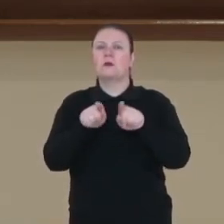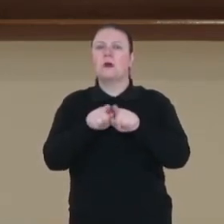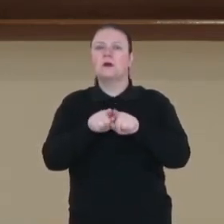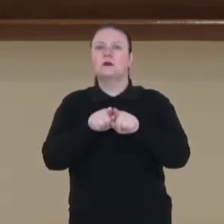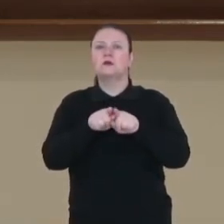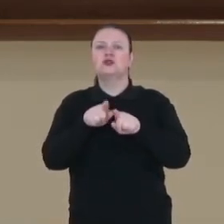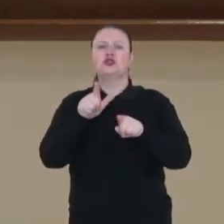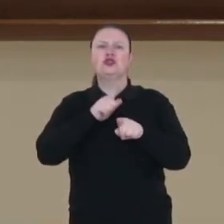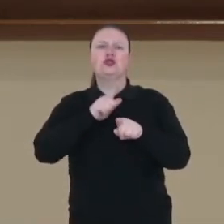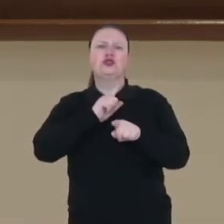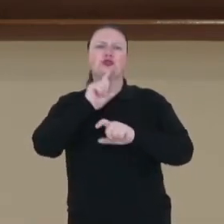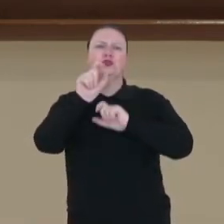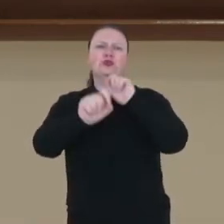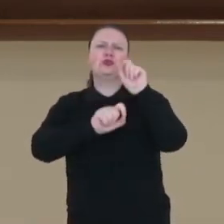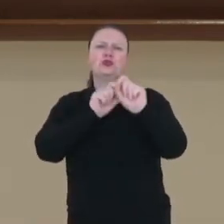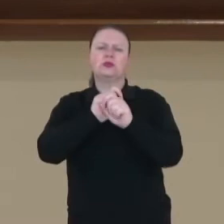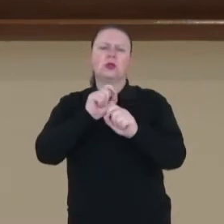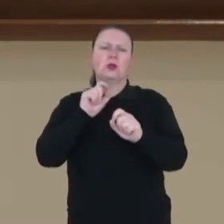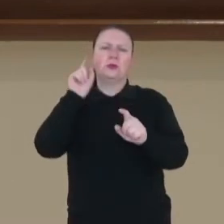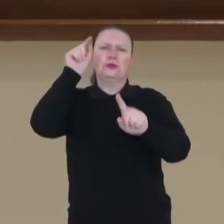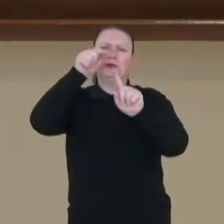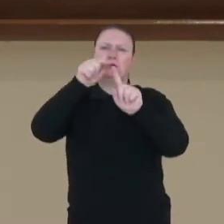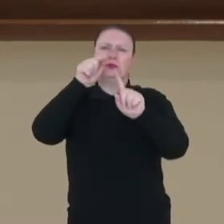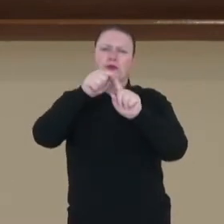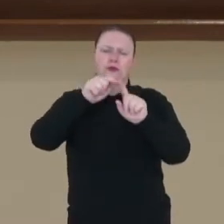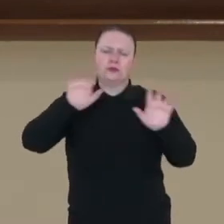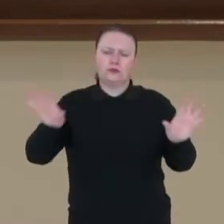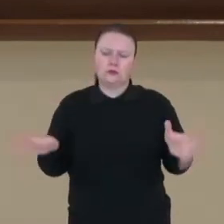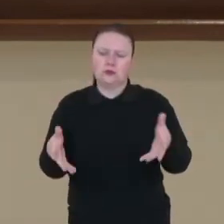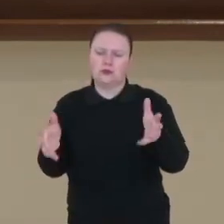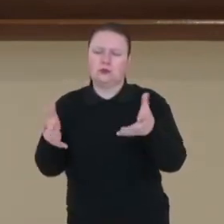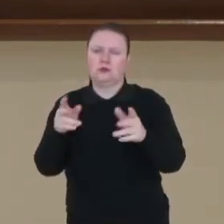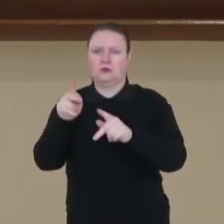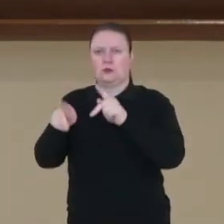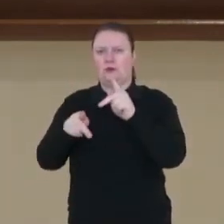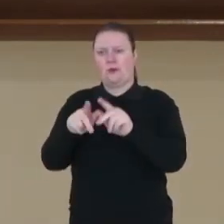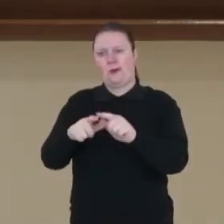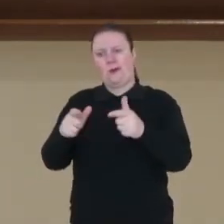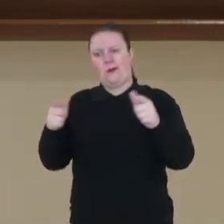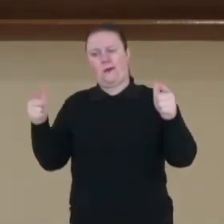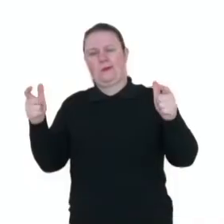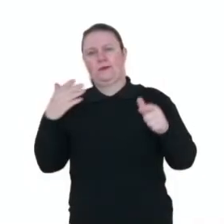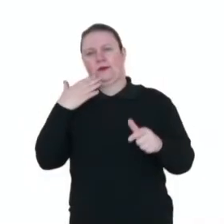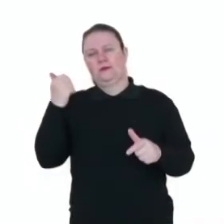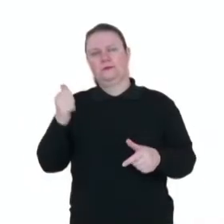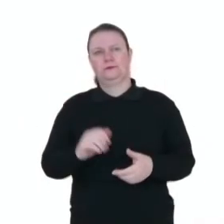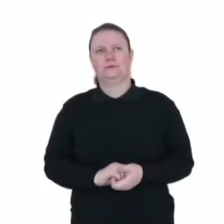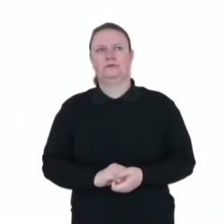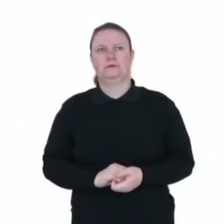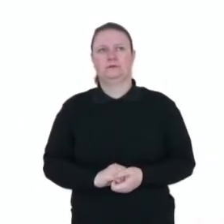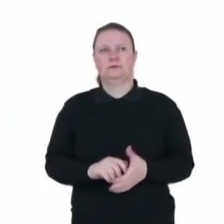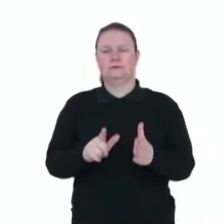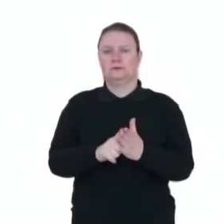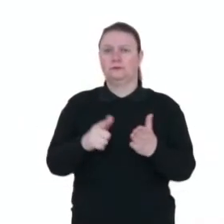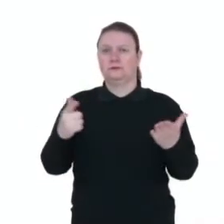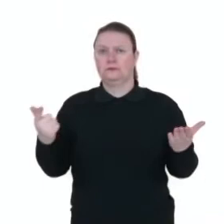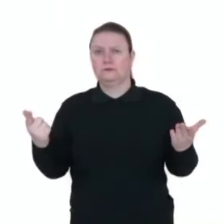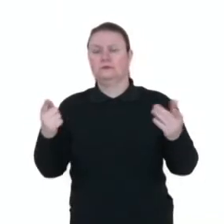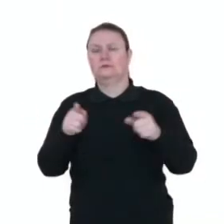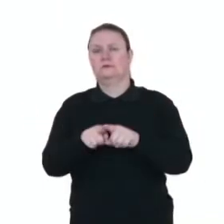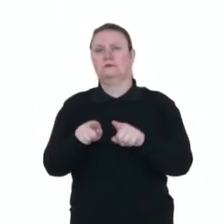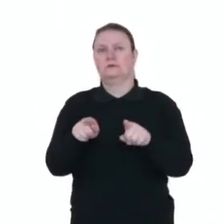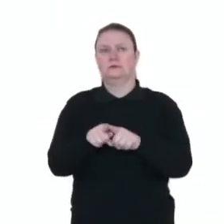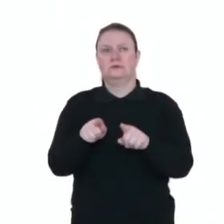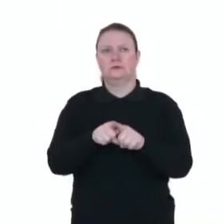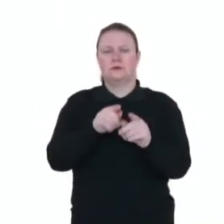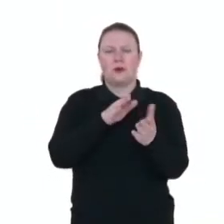fosse uma missão, né, de levar ali essa civilização para esses povos. Os jornais, os livros, né, e os